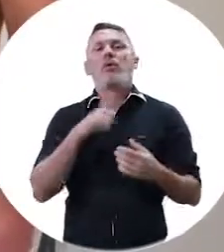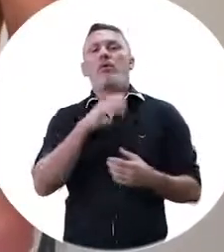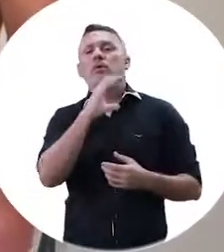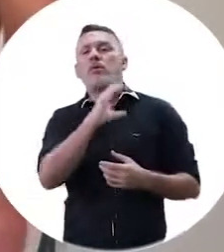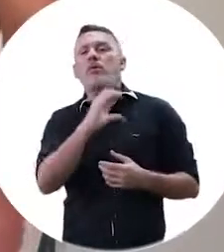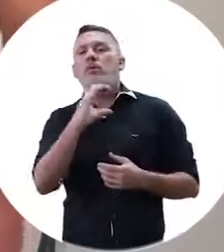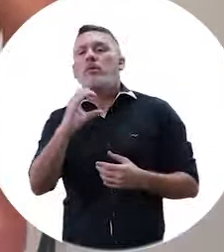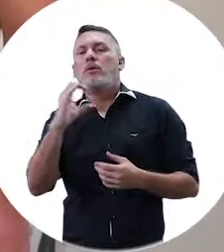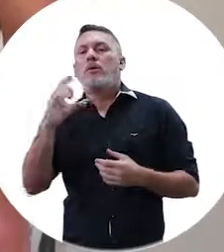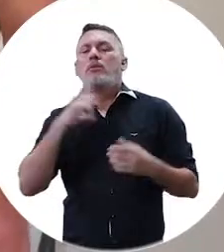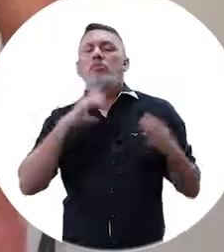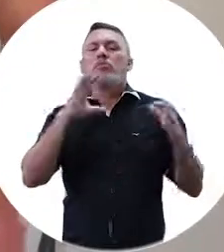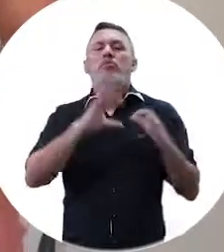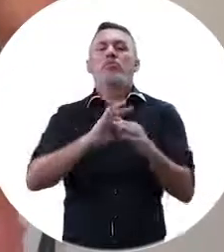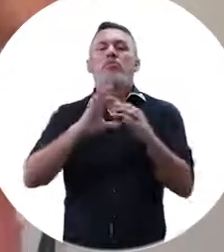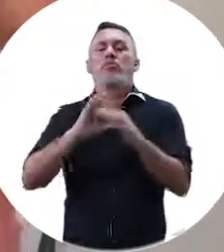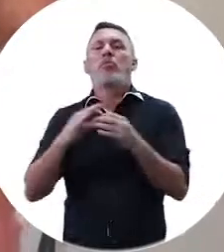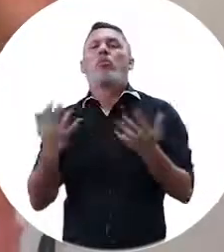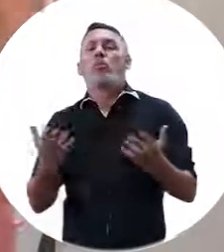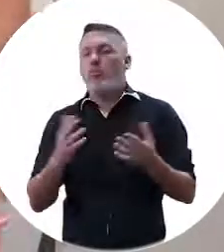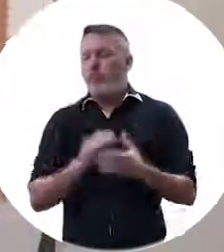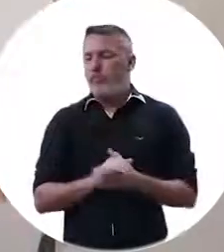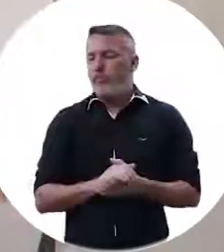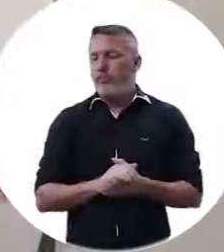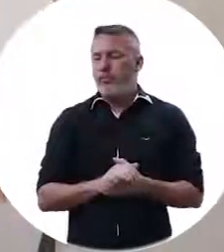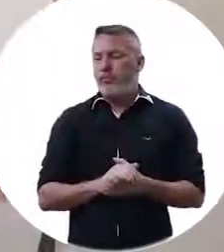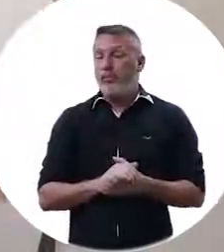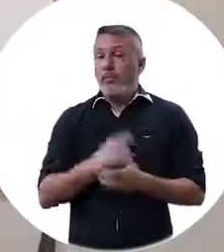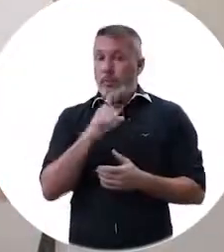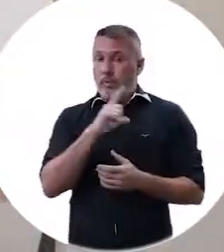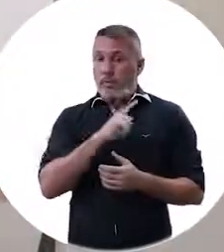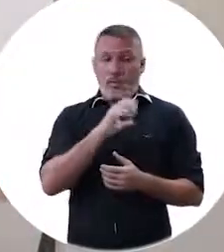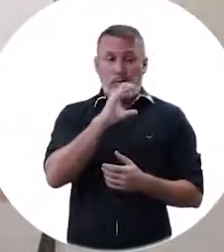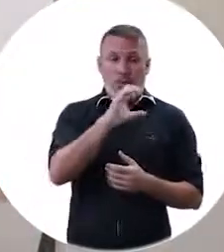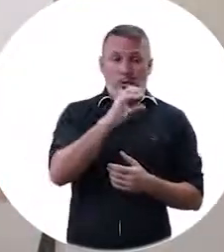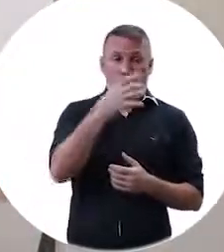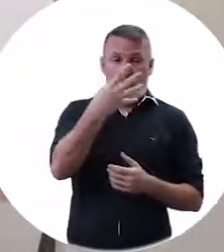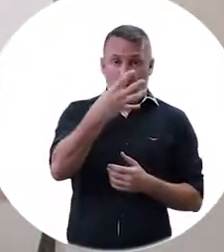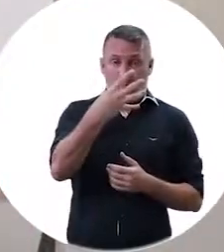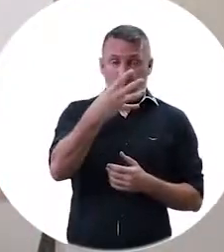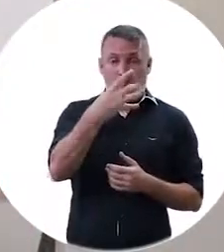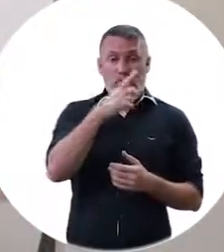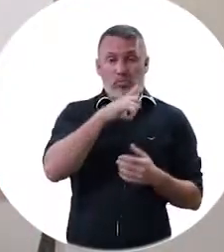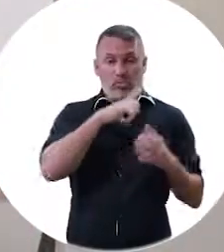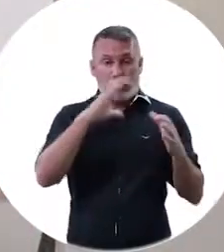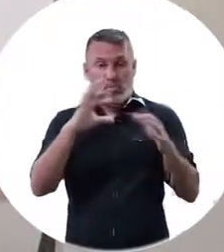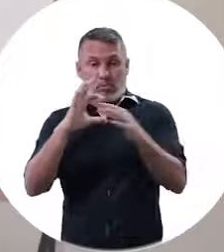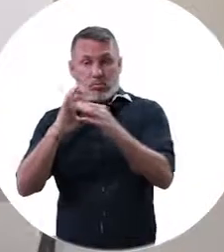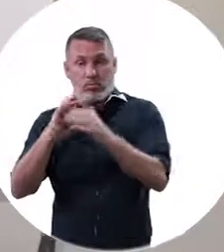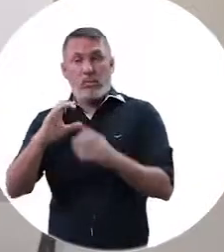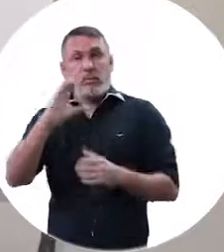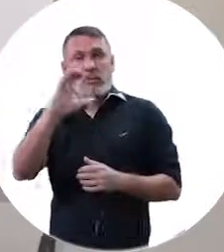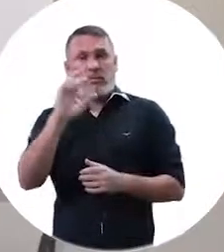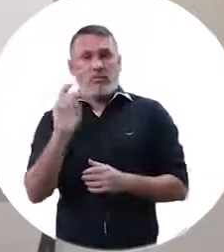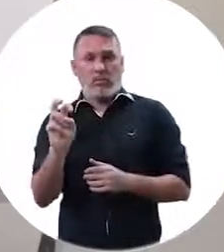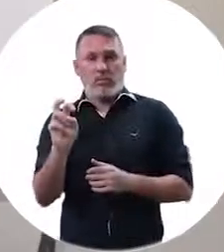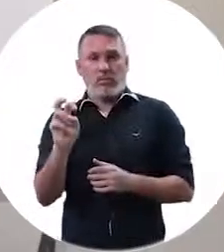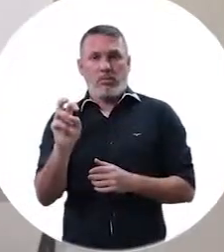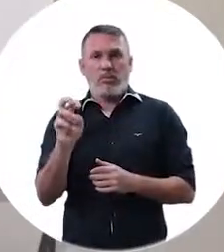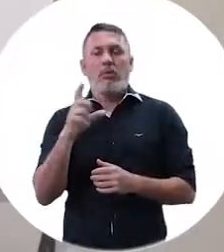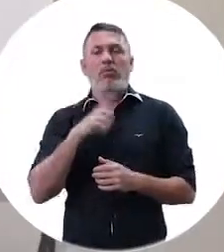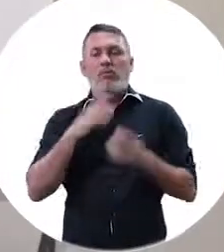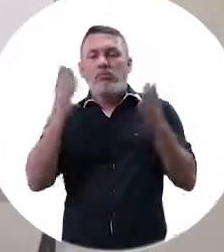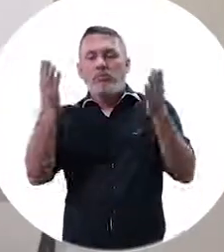Trimetil. Em quais carbonos esses metils estão ligados? Eu tenho um metil no carbono 4 e 2 metils no